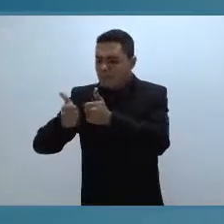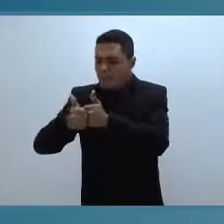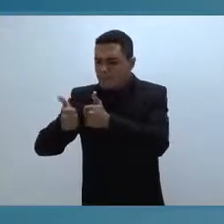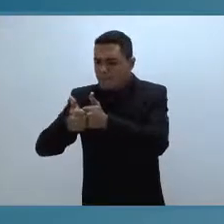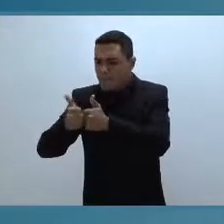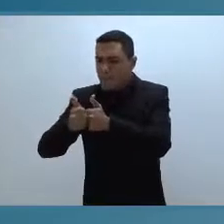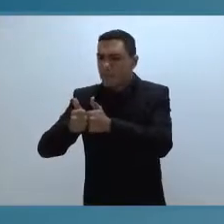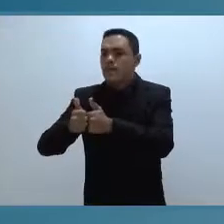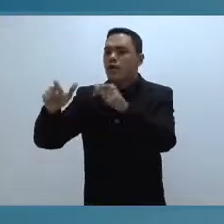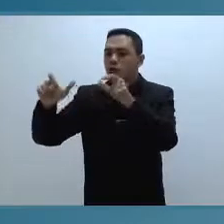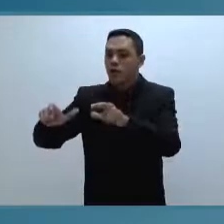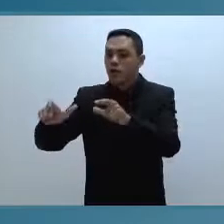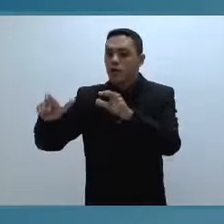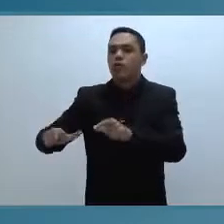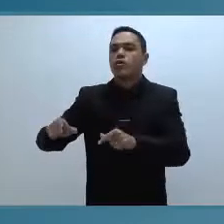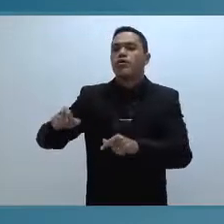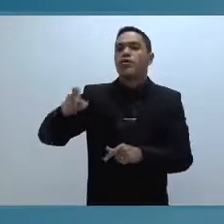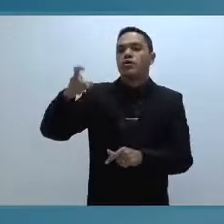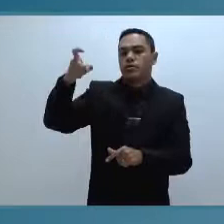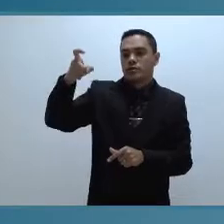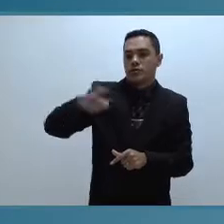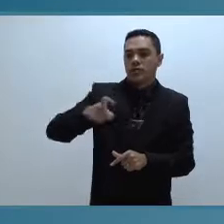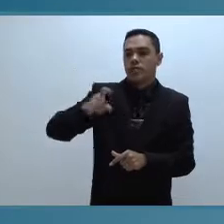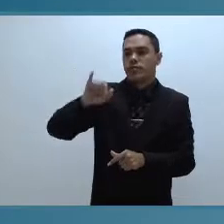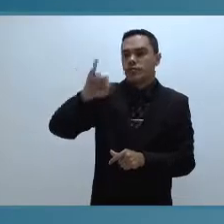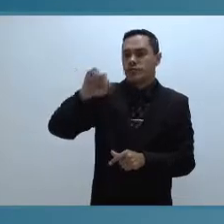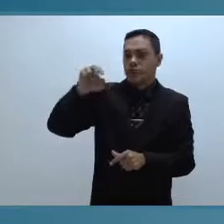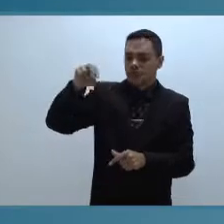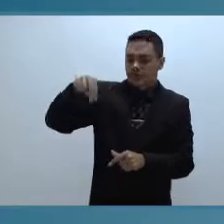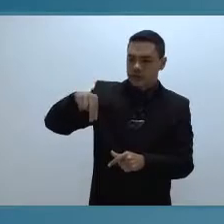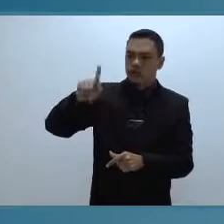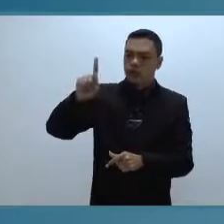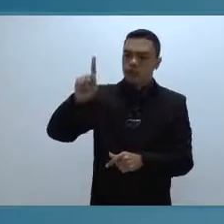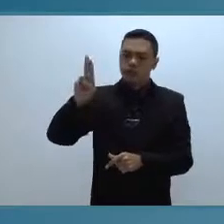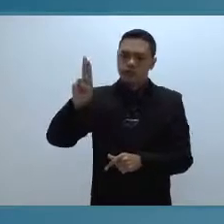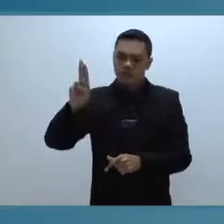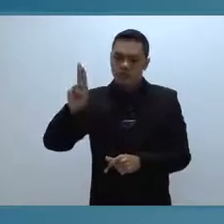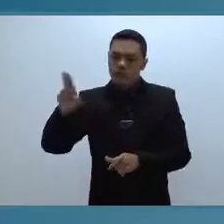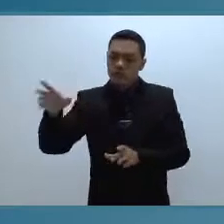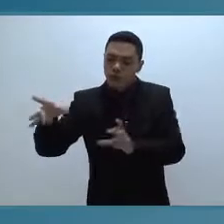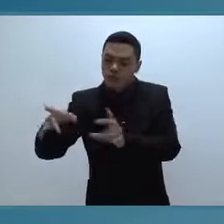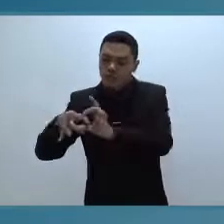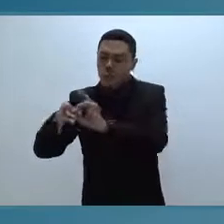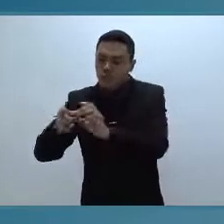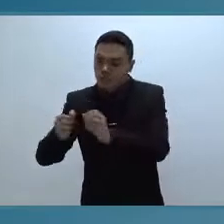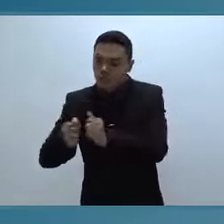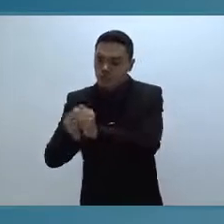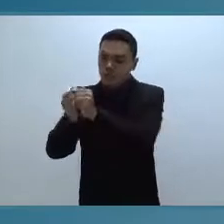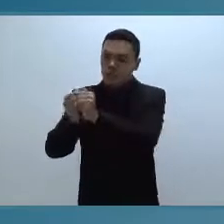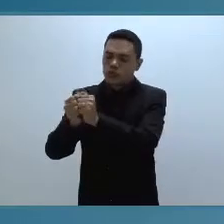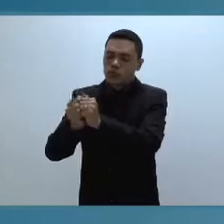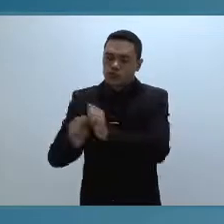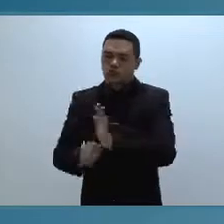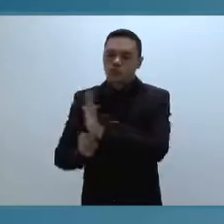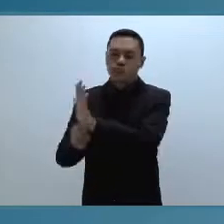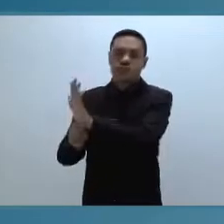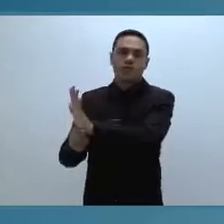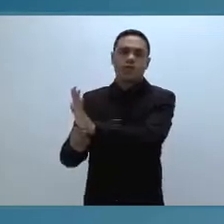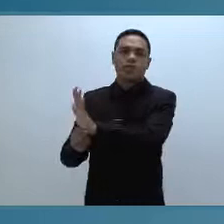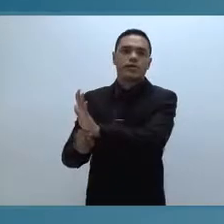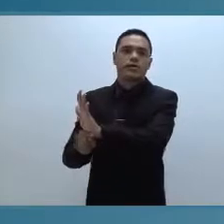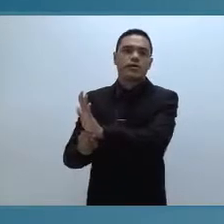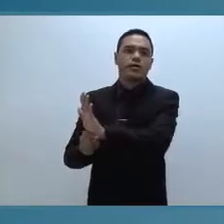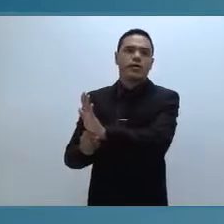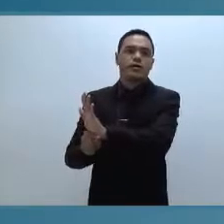somente para estar ao lado do jurisdicionado, mas também para dar celeridade ao julgamento dos processos que